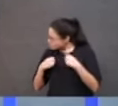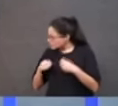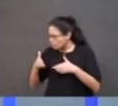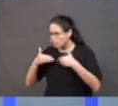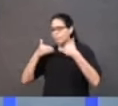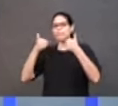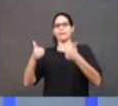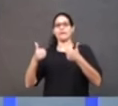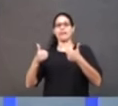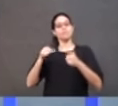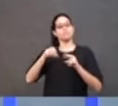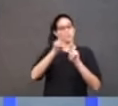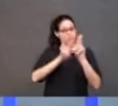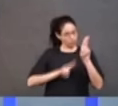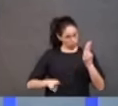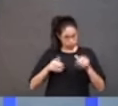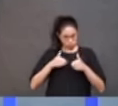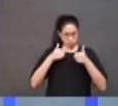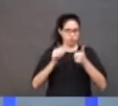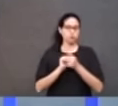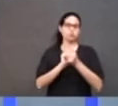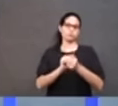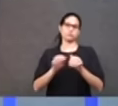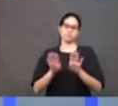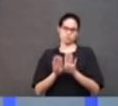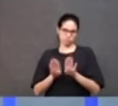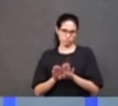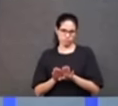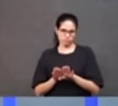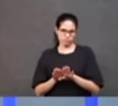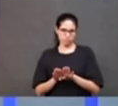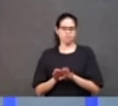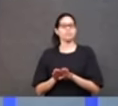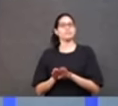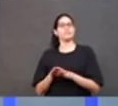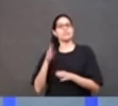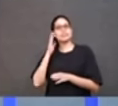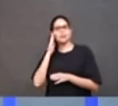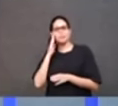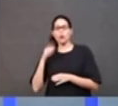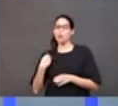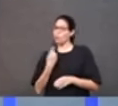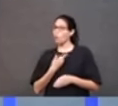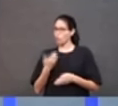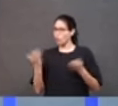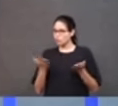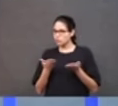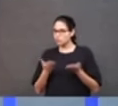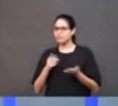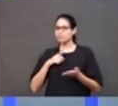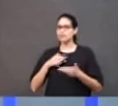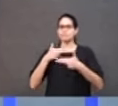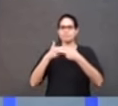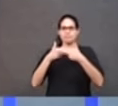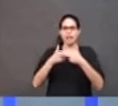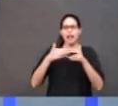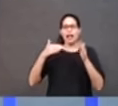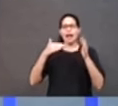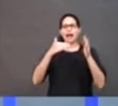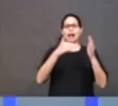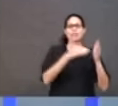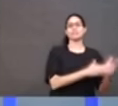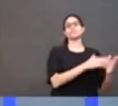Federal de Uberlândia. Vamos lembrar que nós hoje estamos desde o Pontal do Triângulo até ao Alto Paranaíba. É